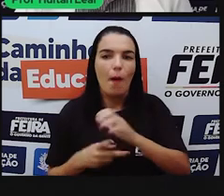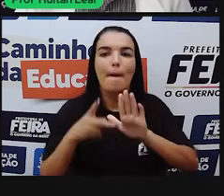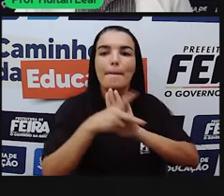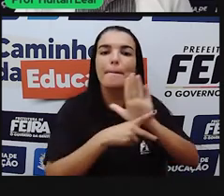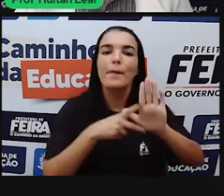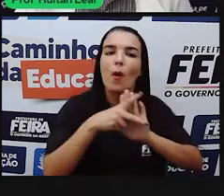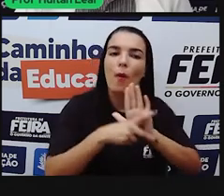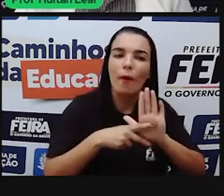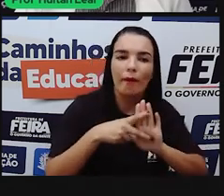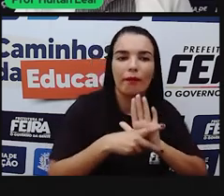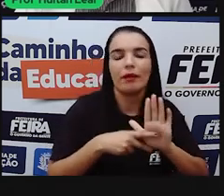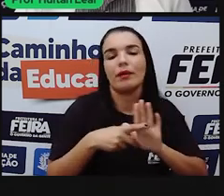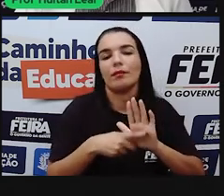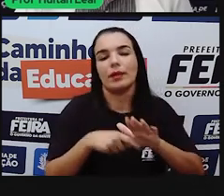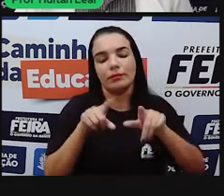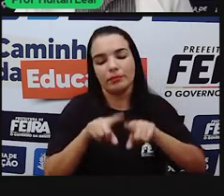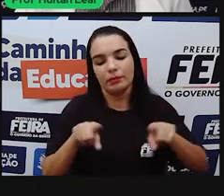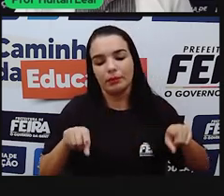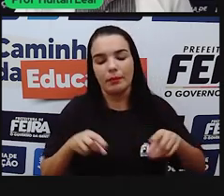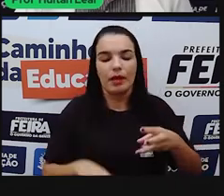terceiro elemento que compõe